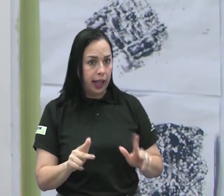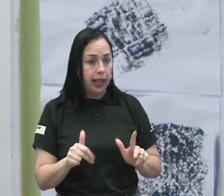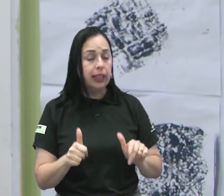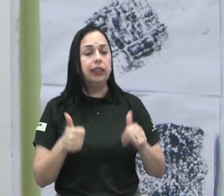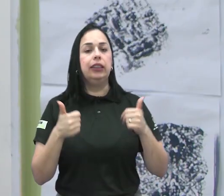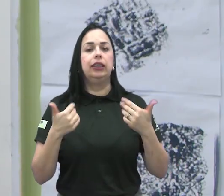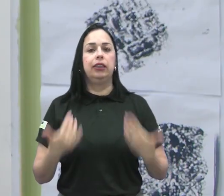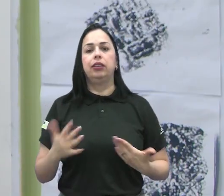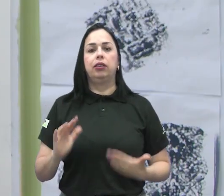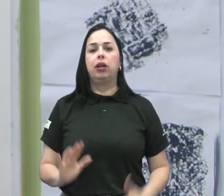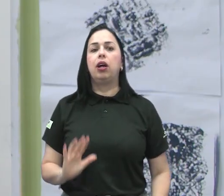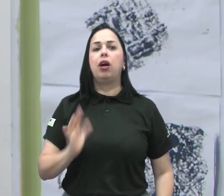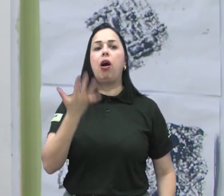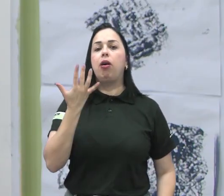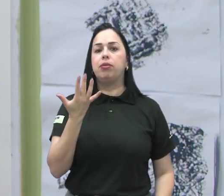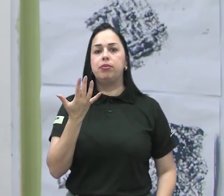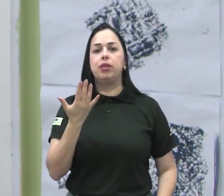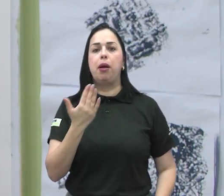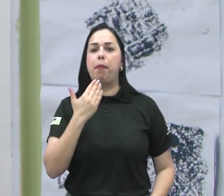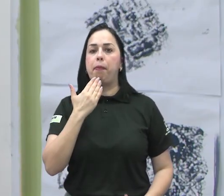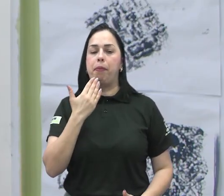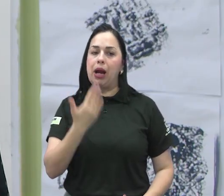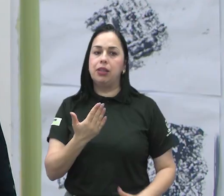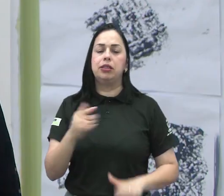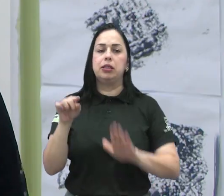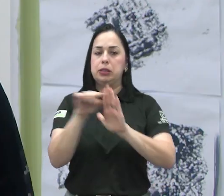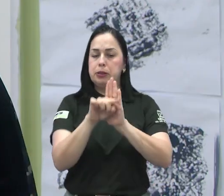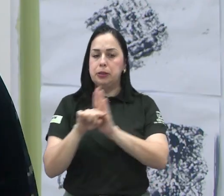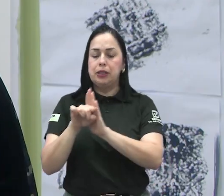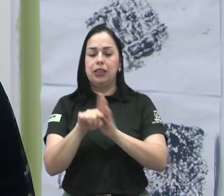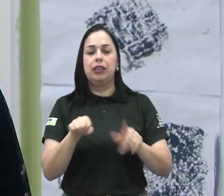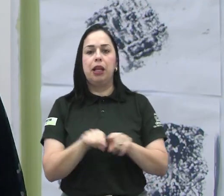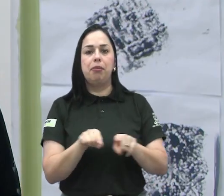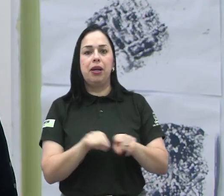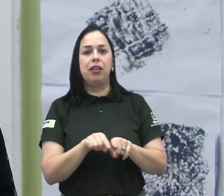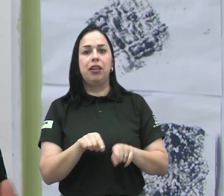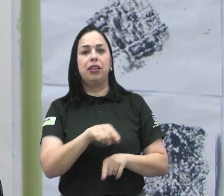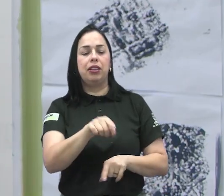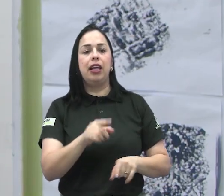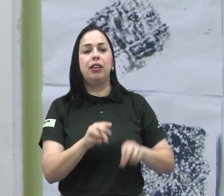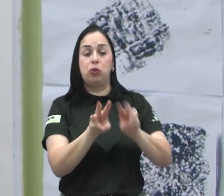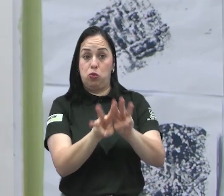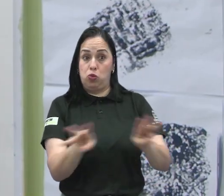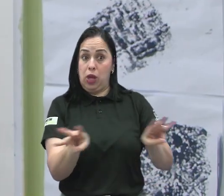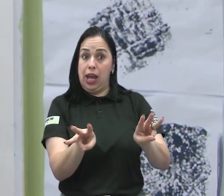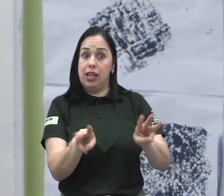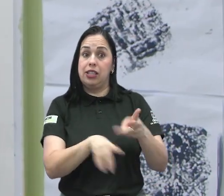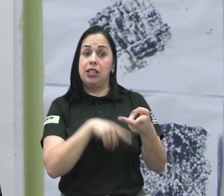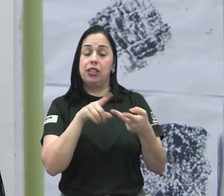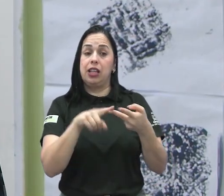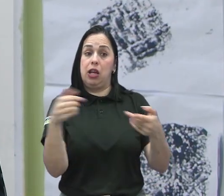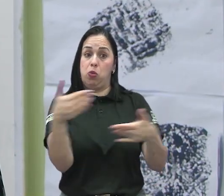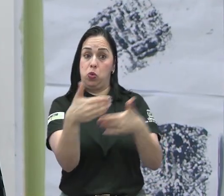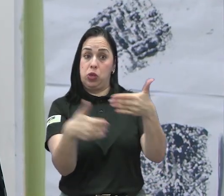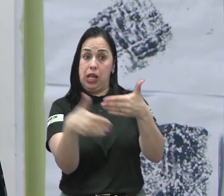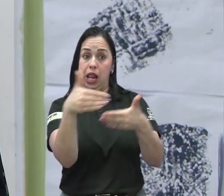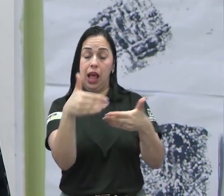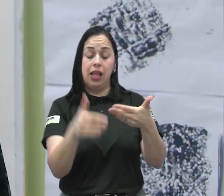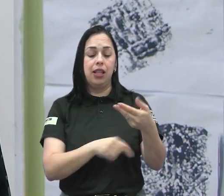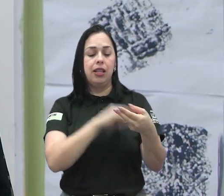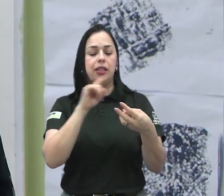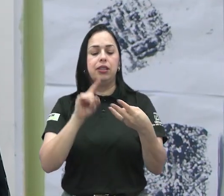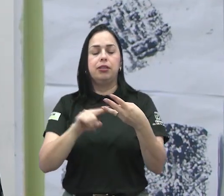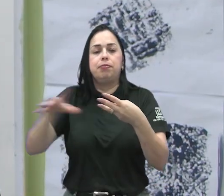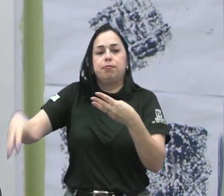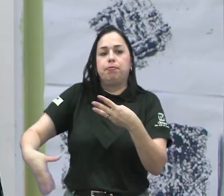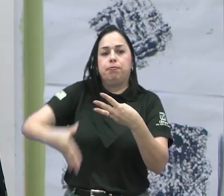bom? Então, o que acontece? A gente pede ajuda, como a gente dentro da sala de aula tem as plataformas, tem os slides e